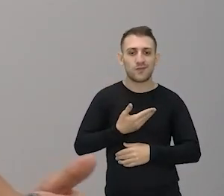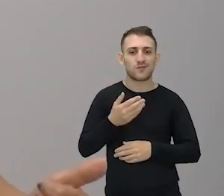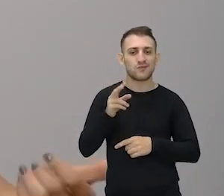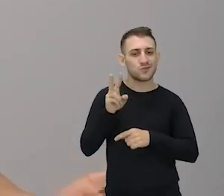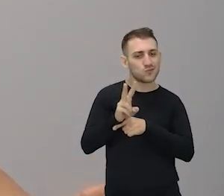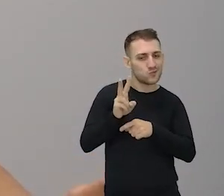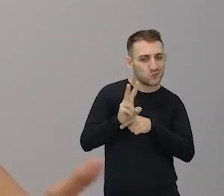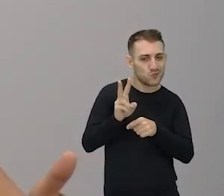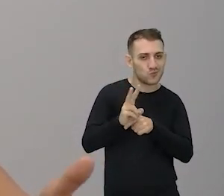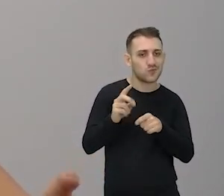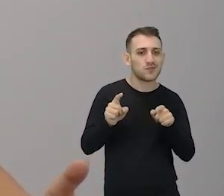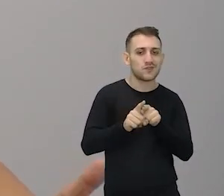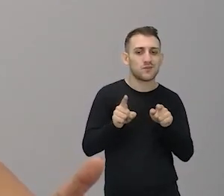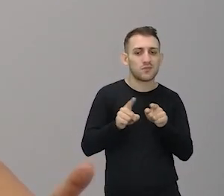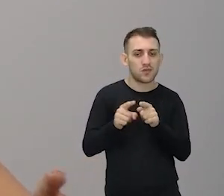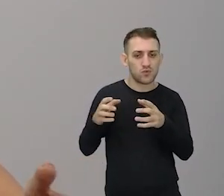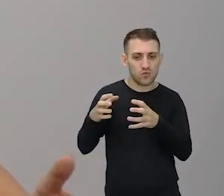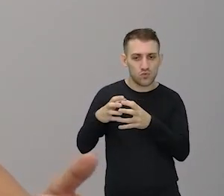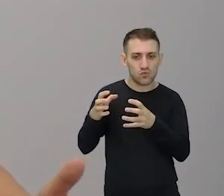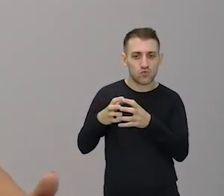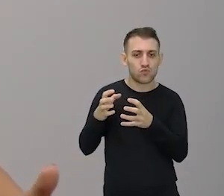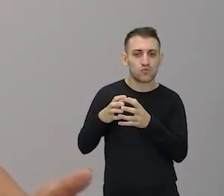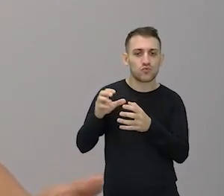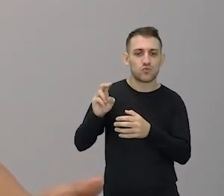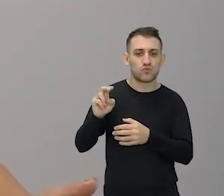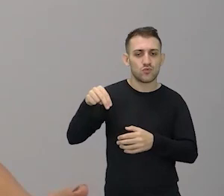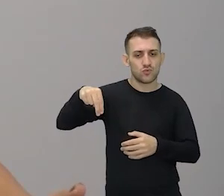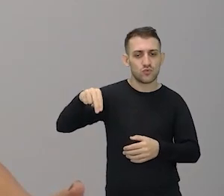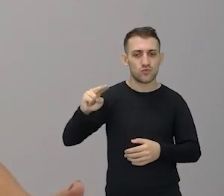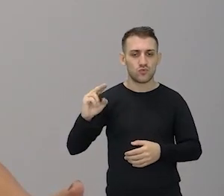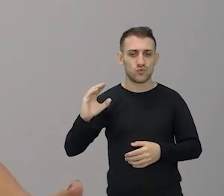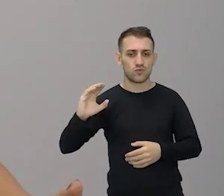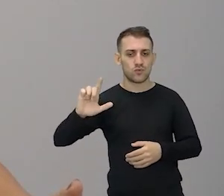supervisores, o grupo do núcleo, né,